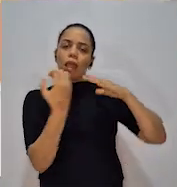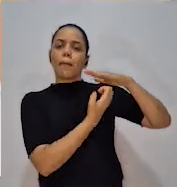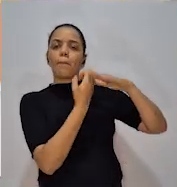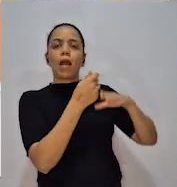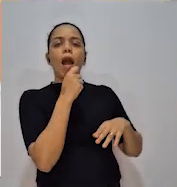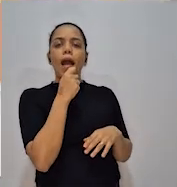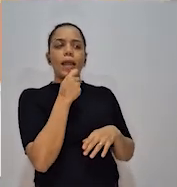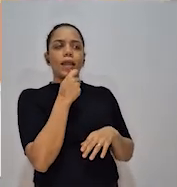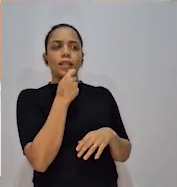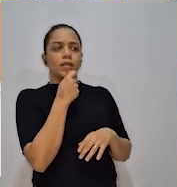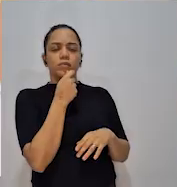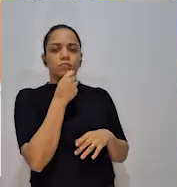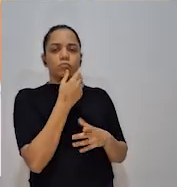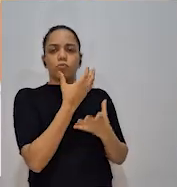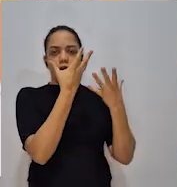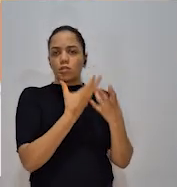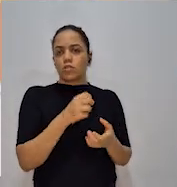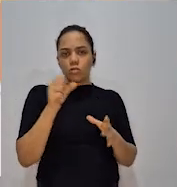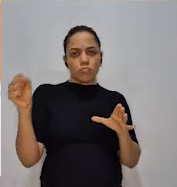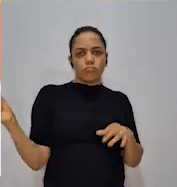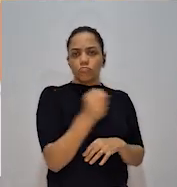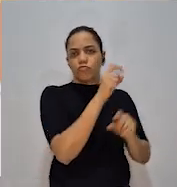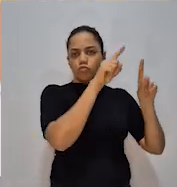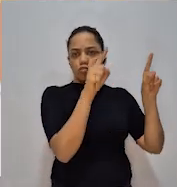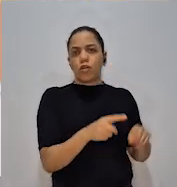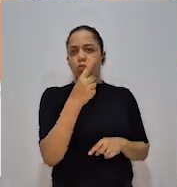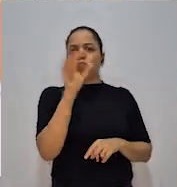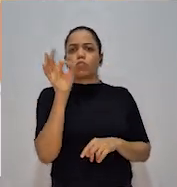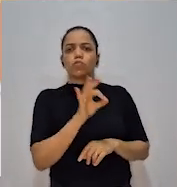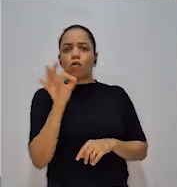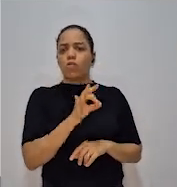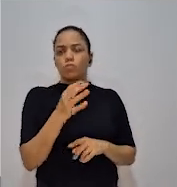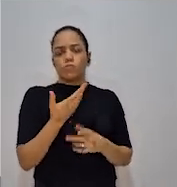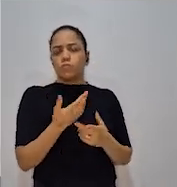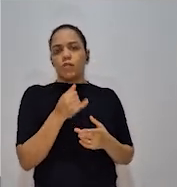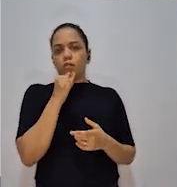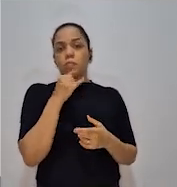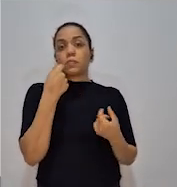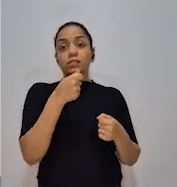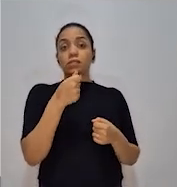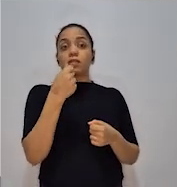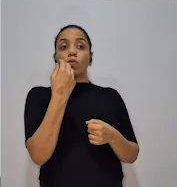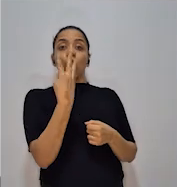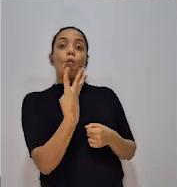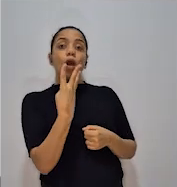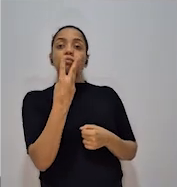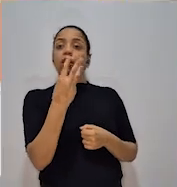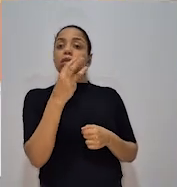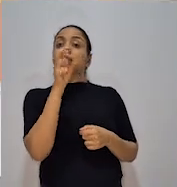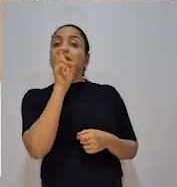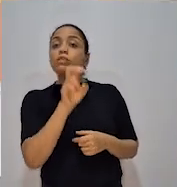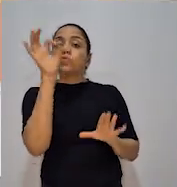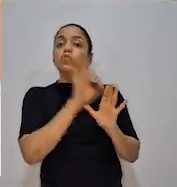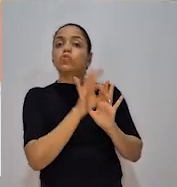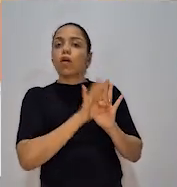cumprindo 2% do que era para ser aí a cota de 4, 3, 5%, a gente está dizendo que as